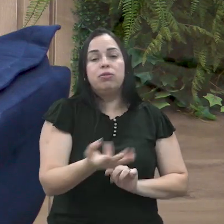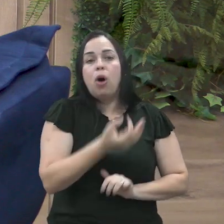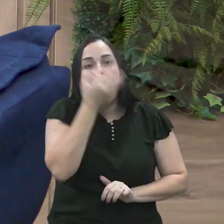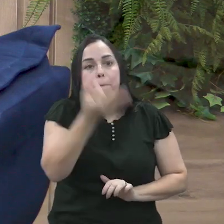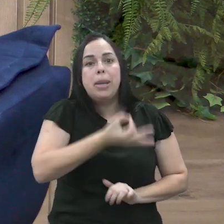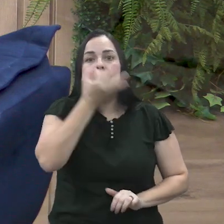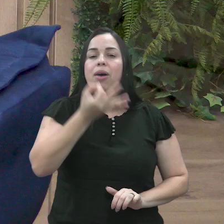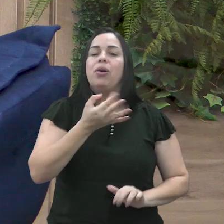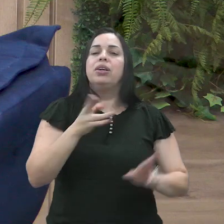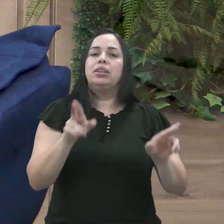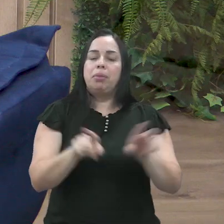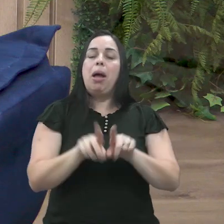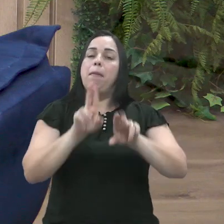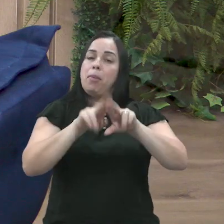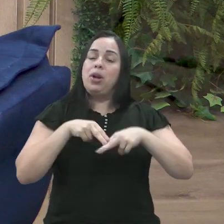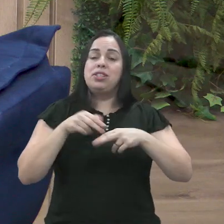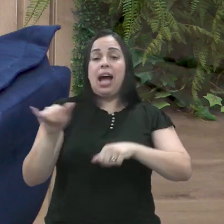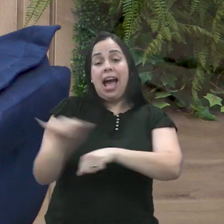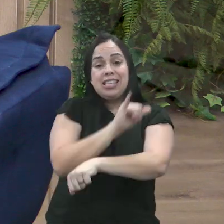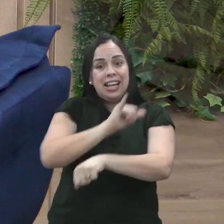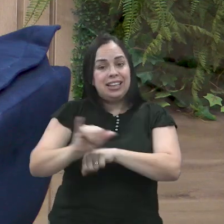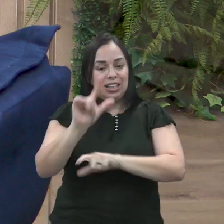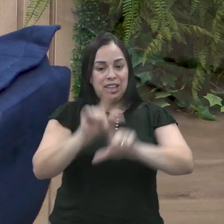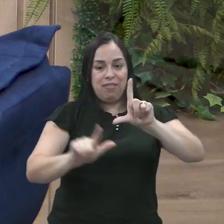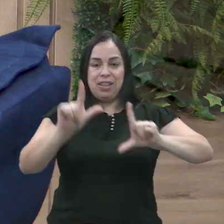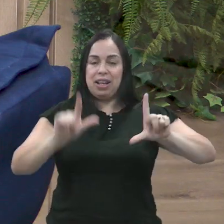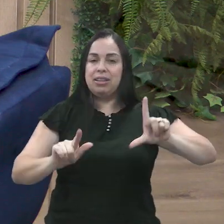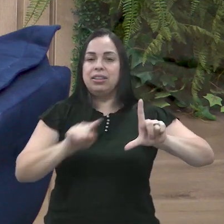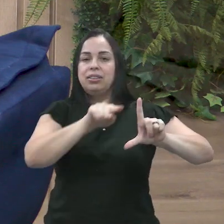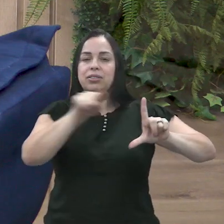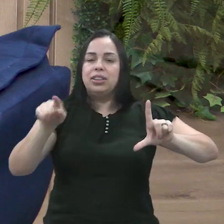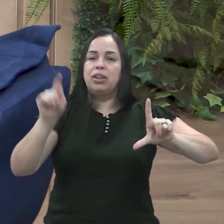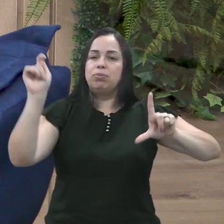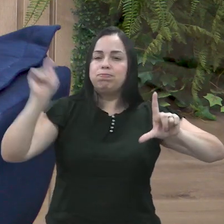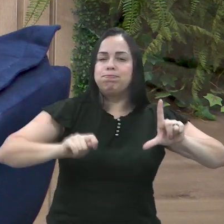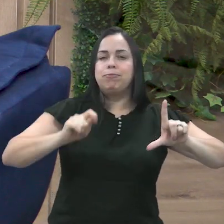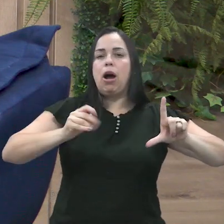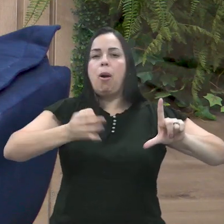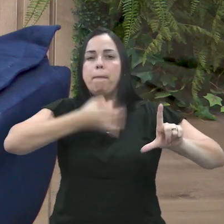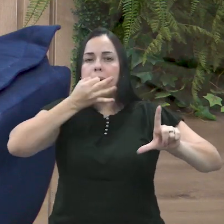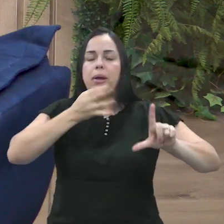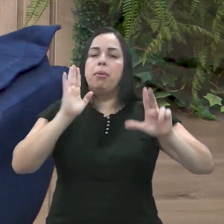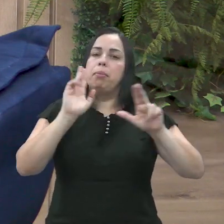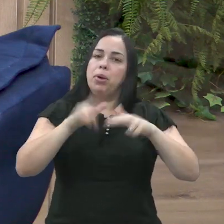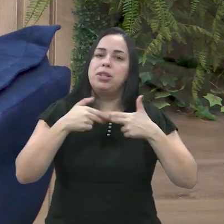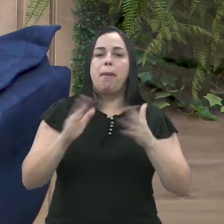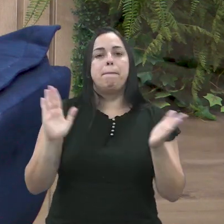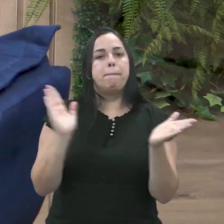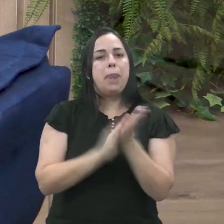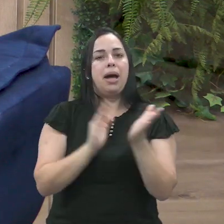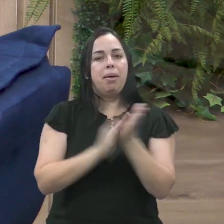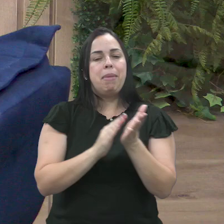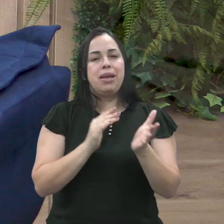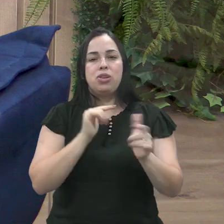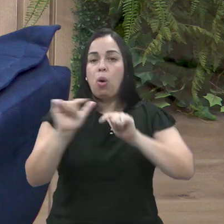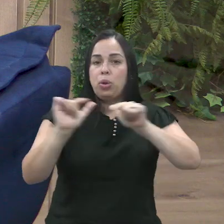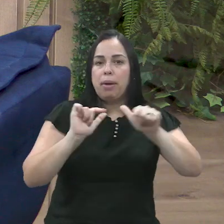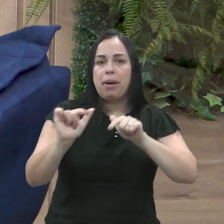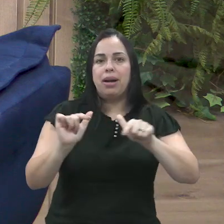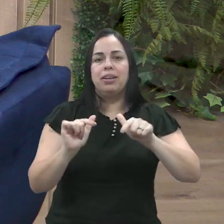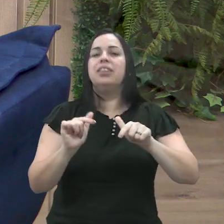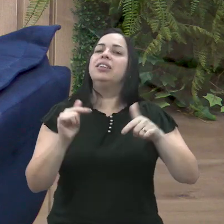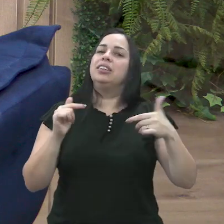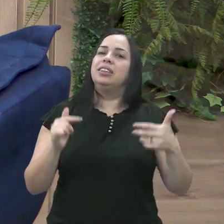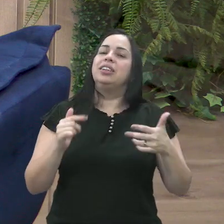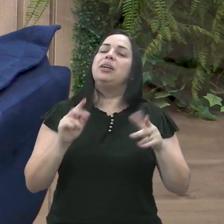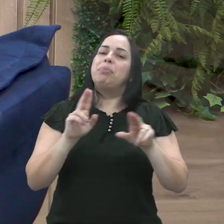da participação cidadã, e a TV Câmara é uma ferramenta para que o cidadão possa participar. Então, parabéns pelo trabalho que vocês